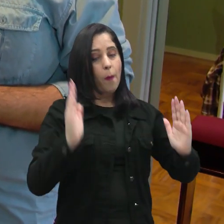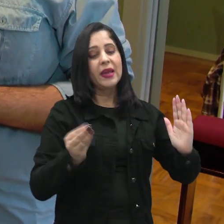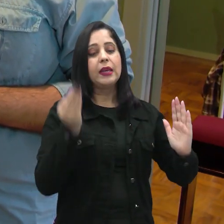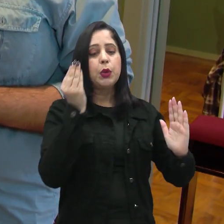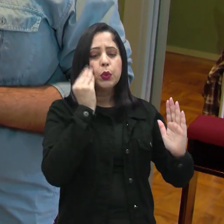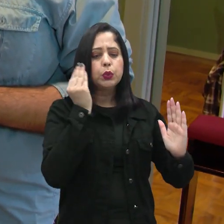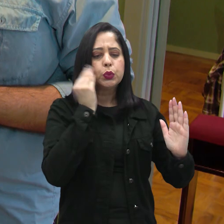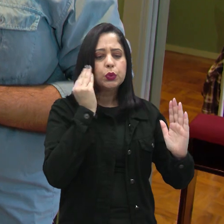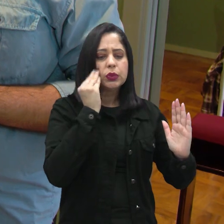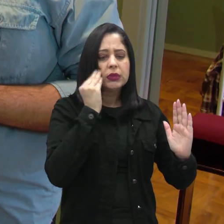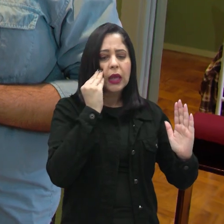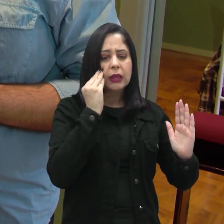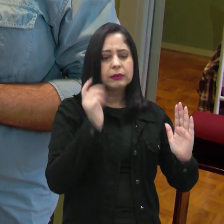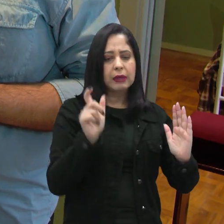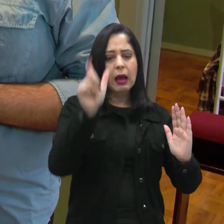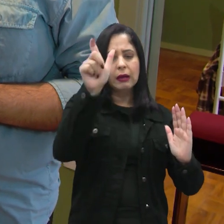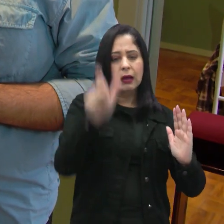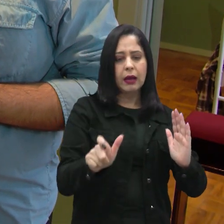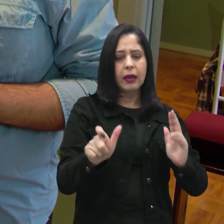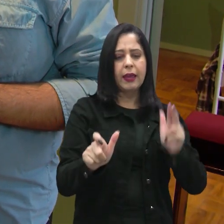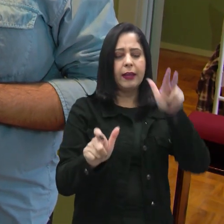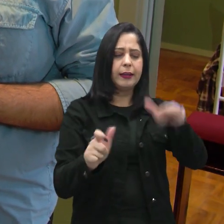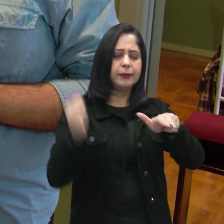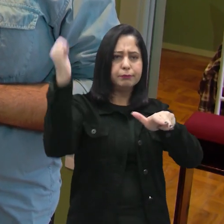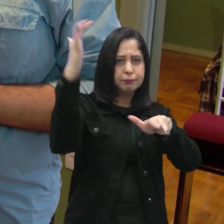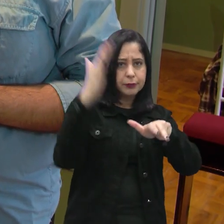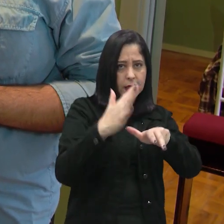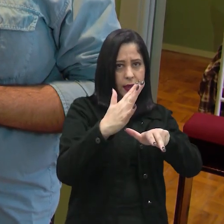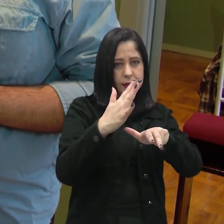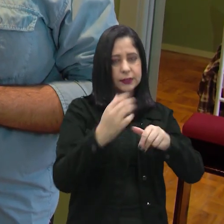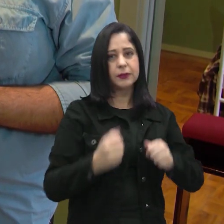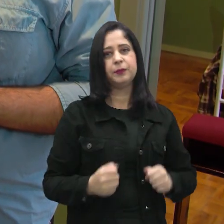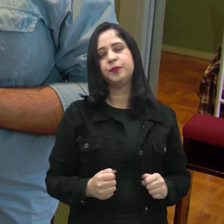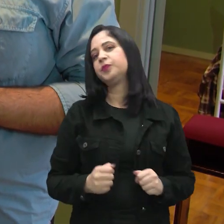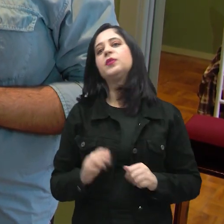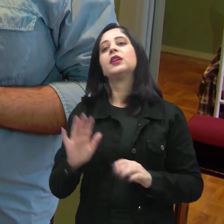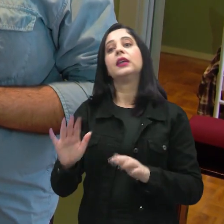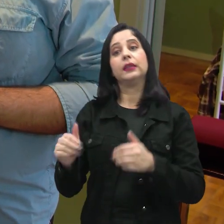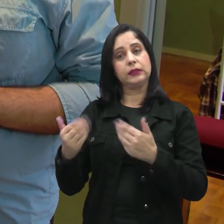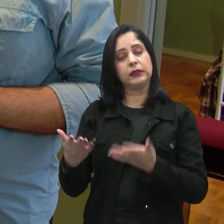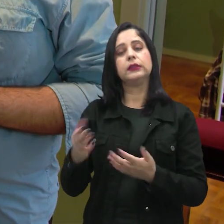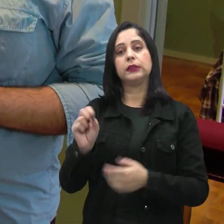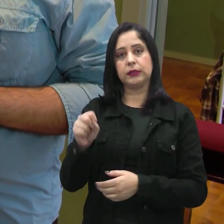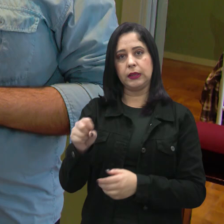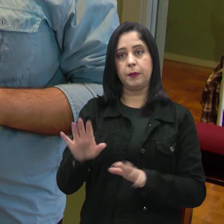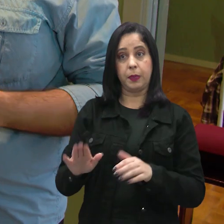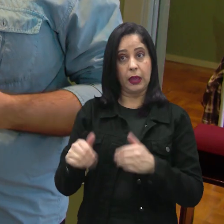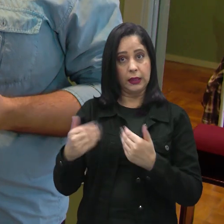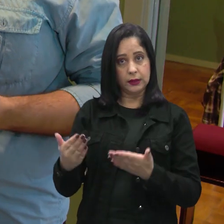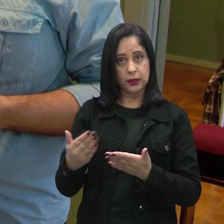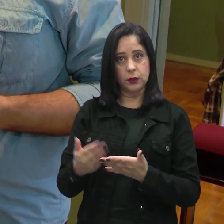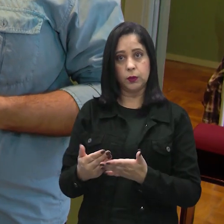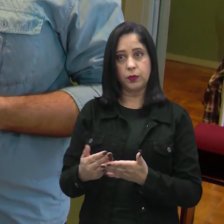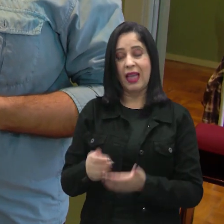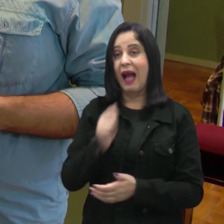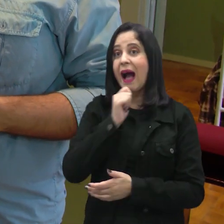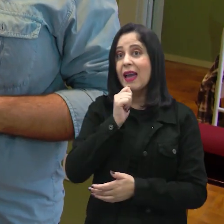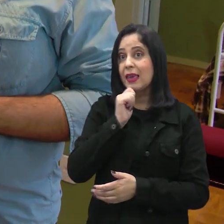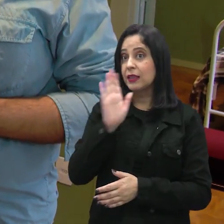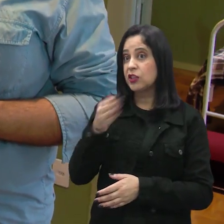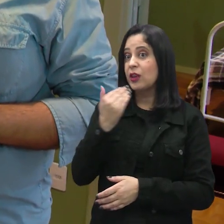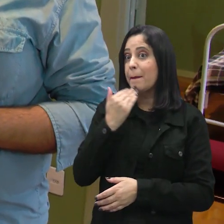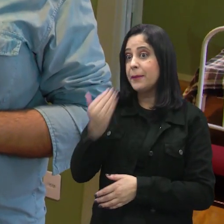do padre, né? O que está acontecendo no momento? Porque é um processo que já vem de alguns anos, né? Sem dúvida. A causa de canonização,